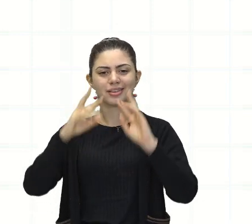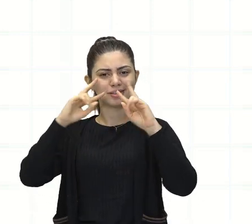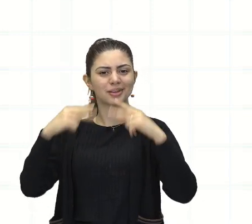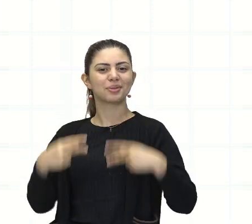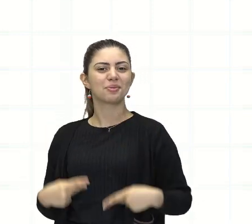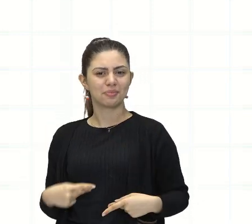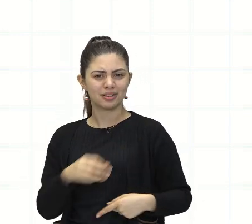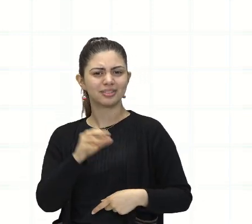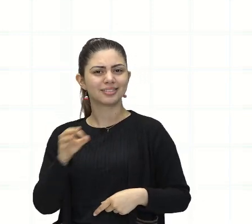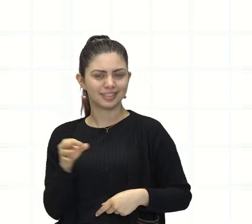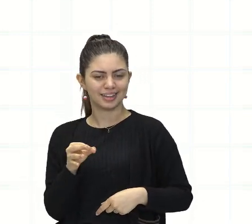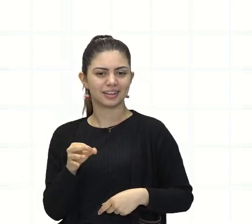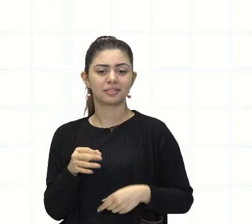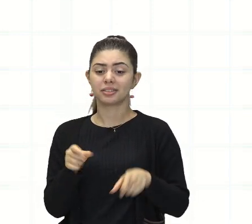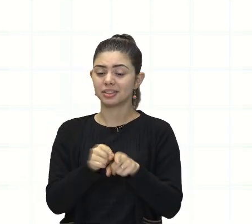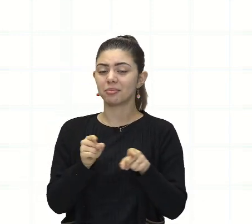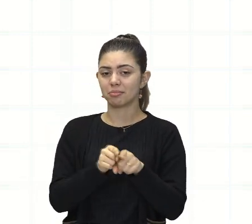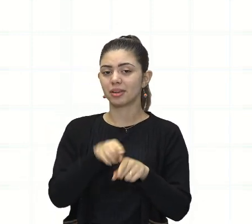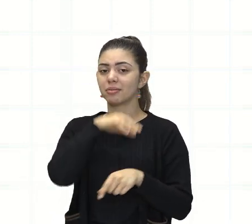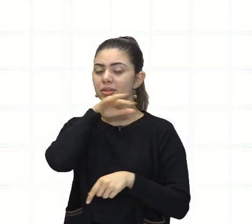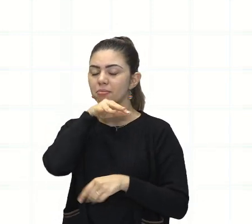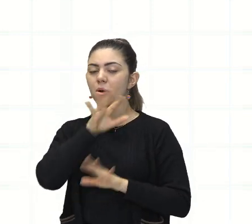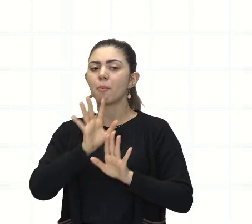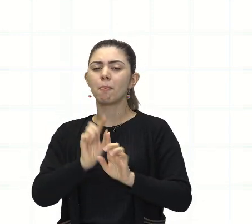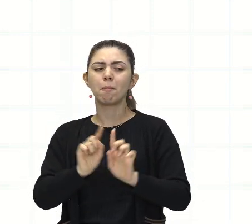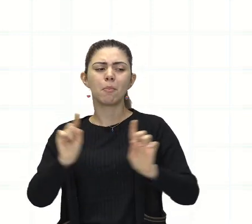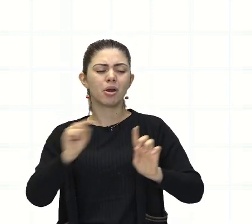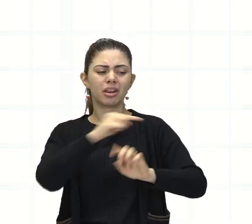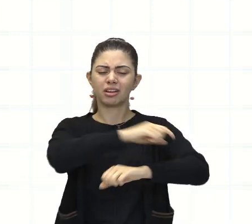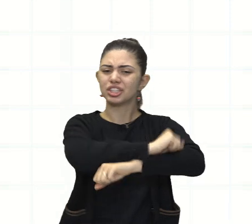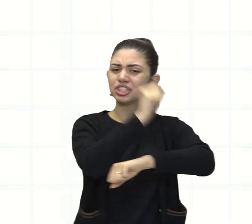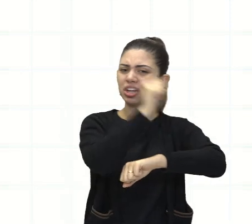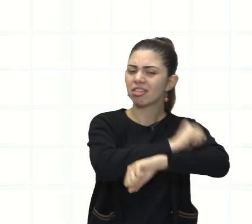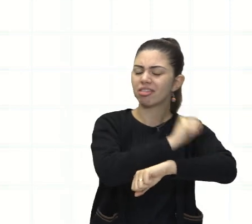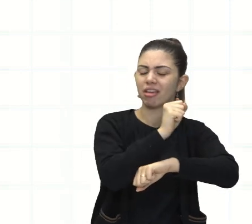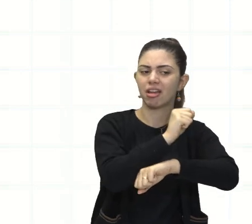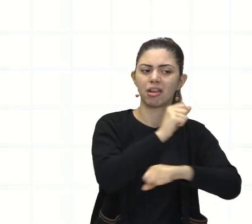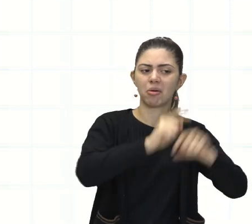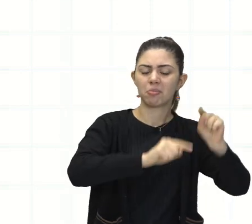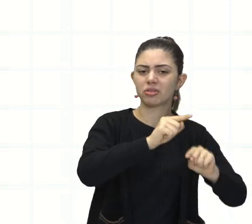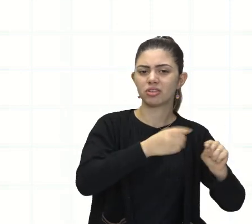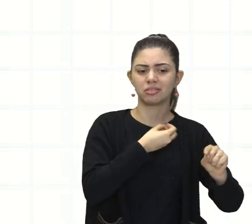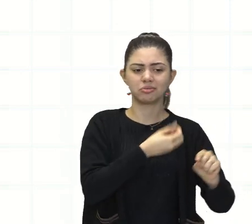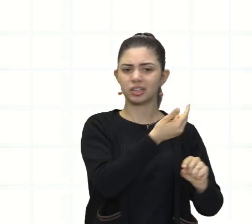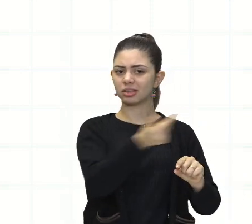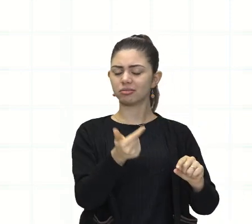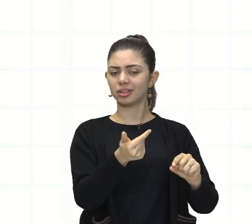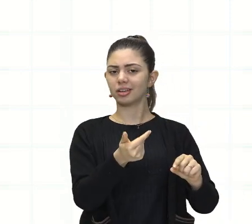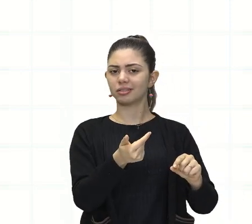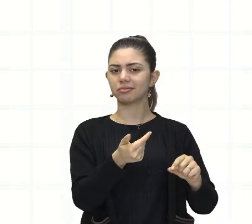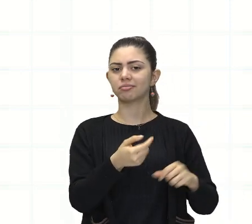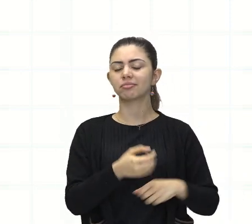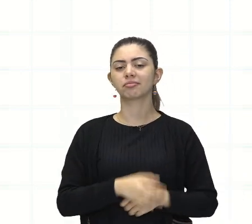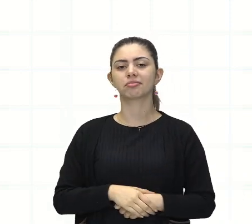né? Assim também como os animais. Mas janelas é um objeto, né? É um